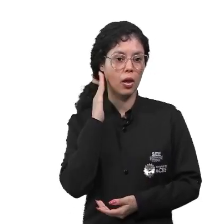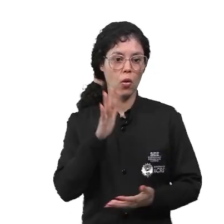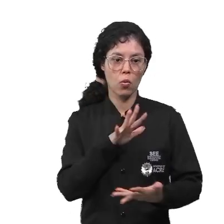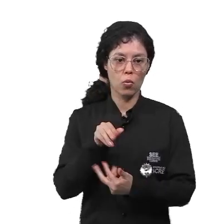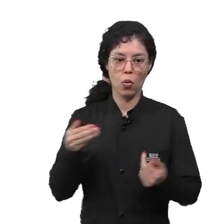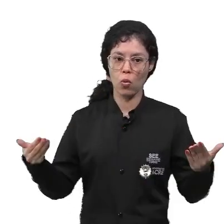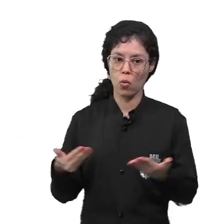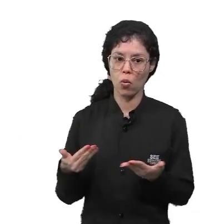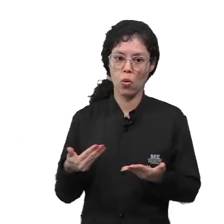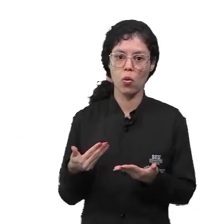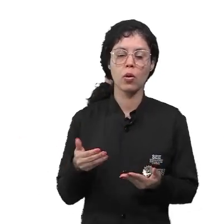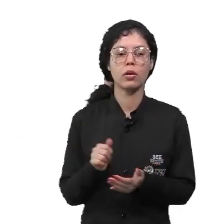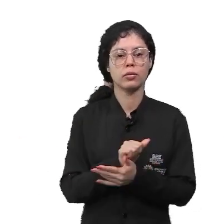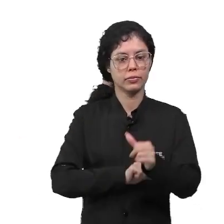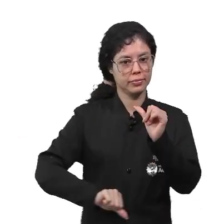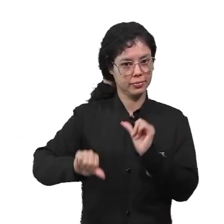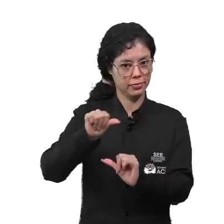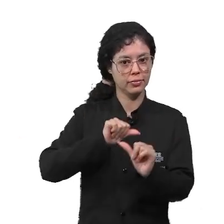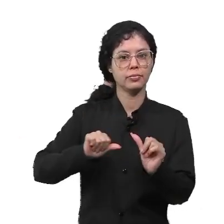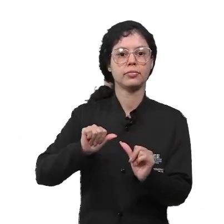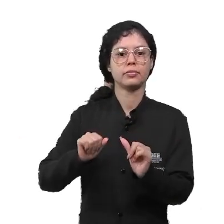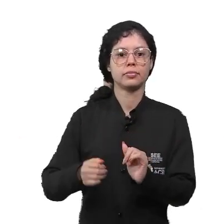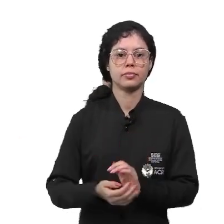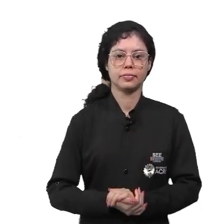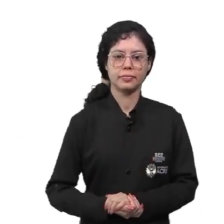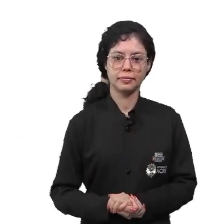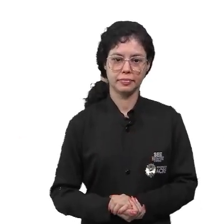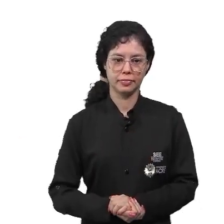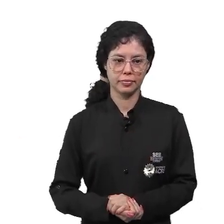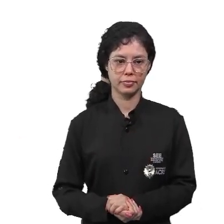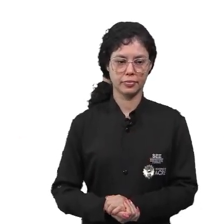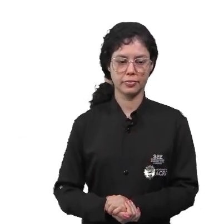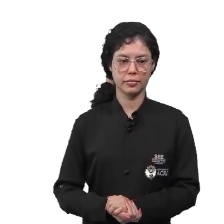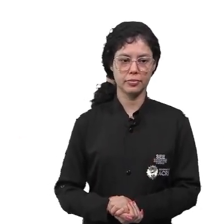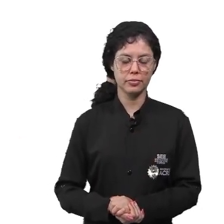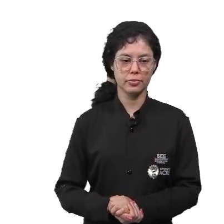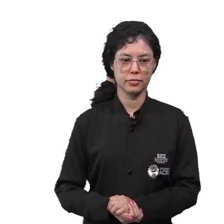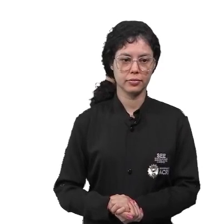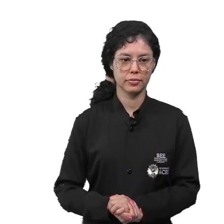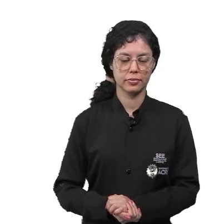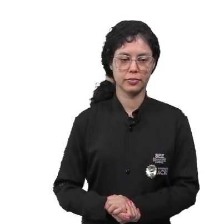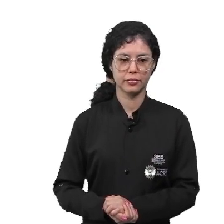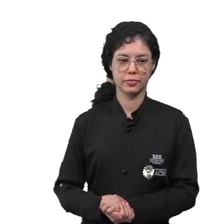Compreender o mundo atual e suas transformações.